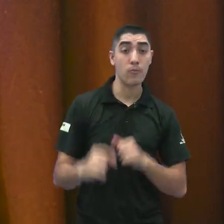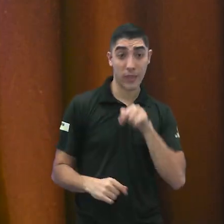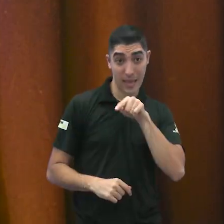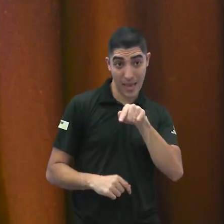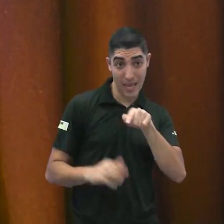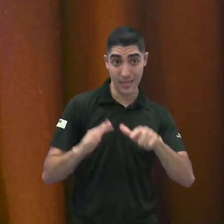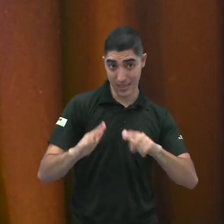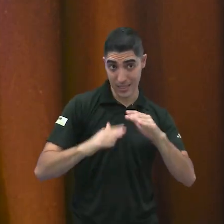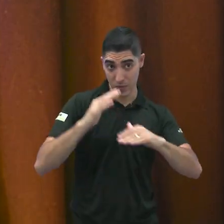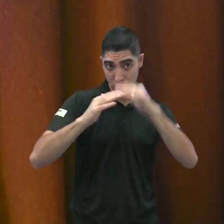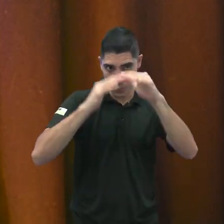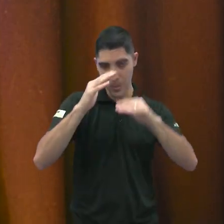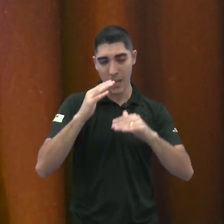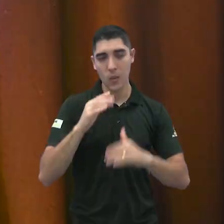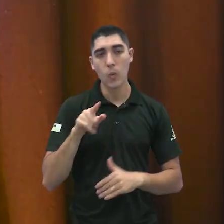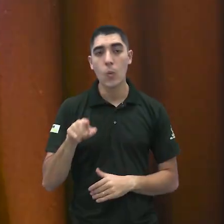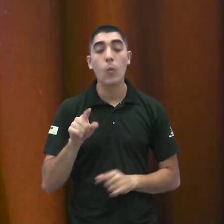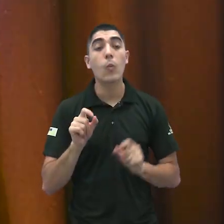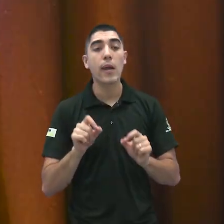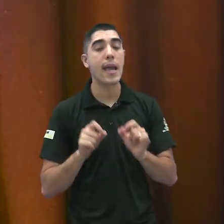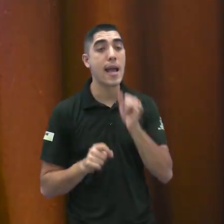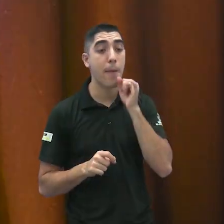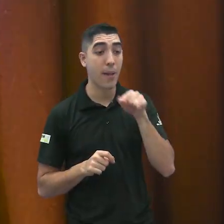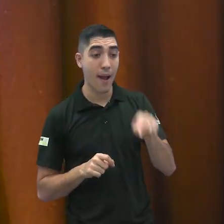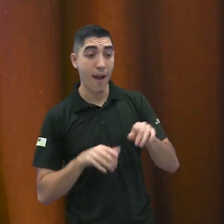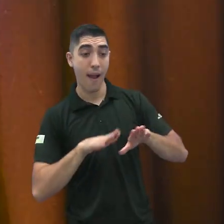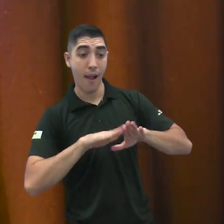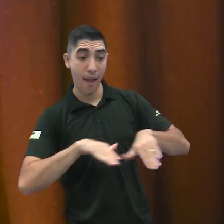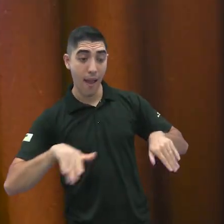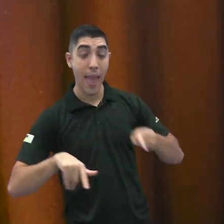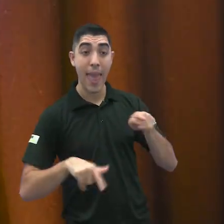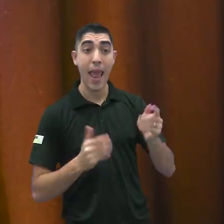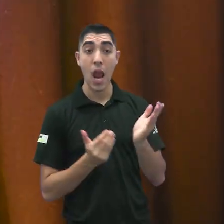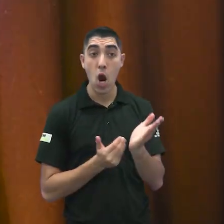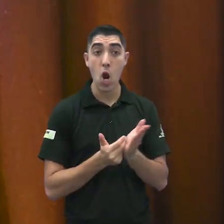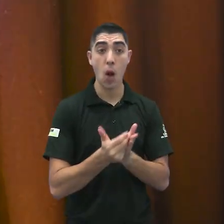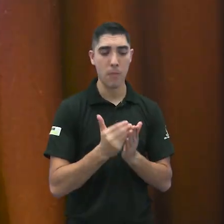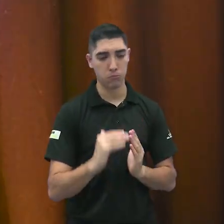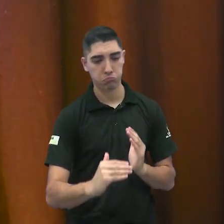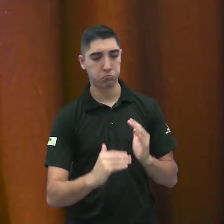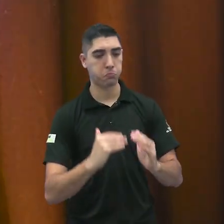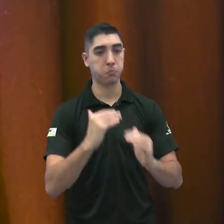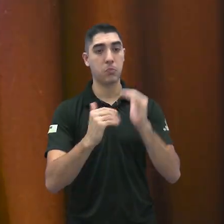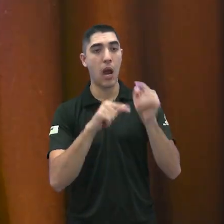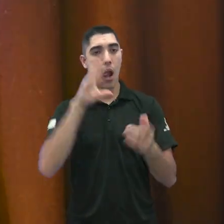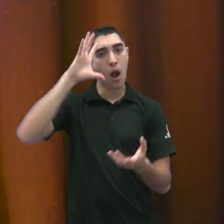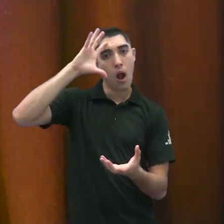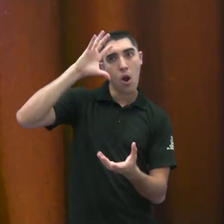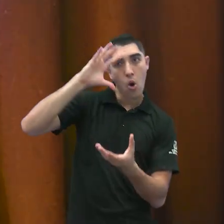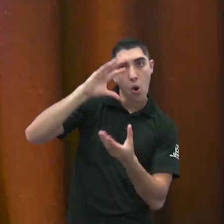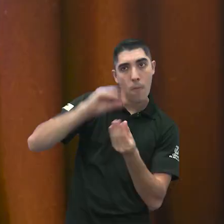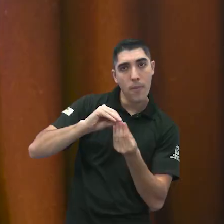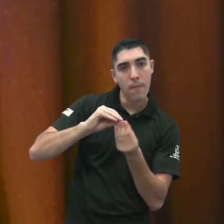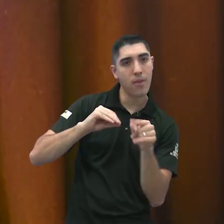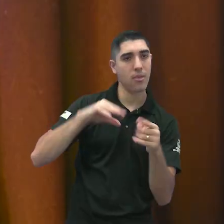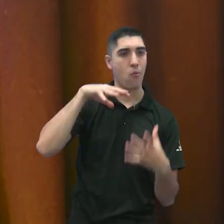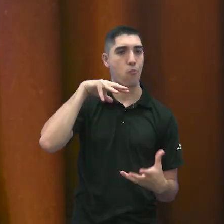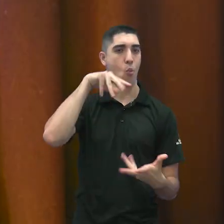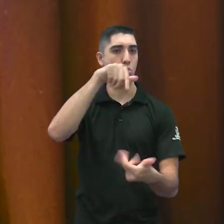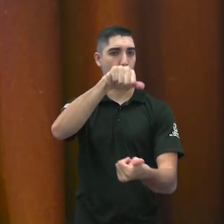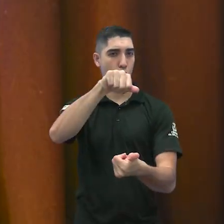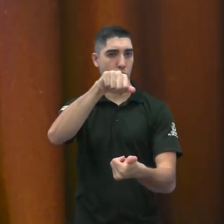é quando chega na parte onde a criança ela começa a ter o desenvolvimento e o entendimento do mundo em